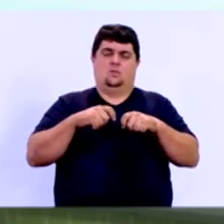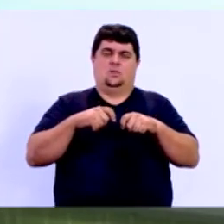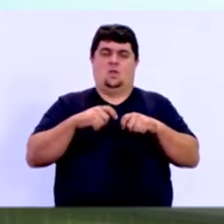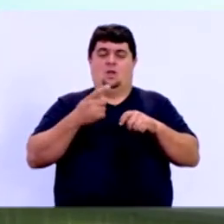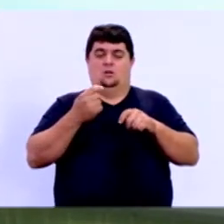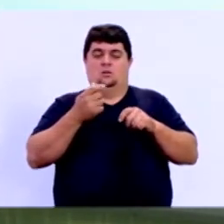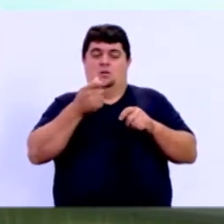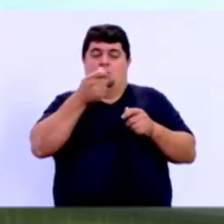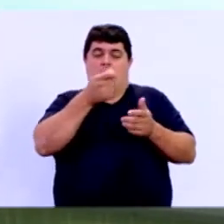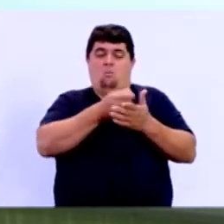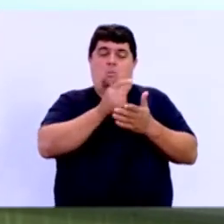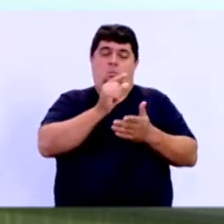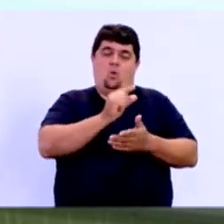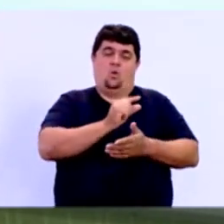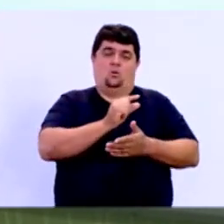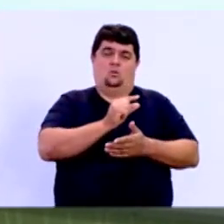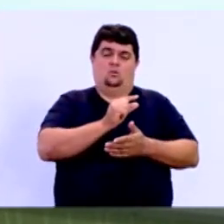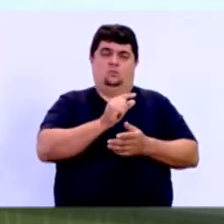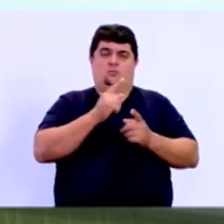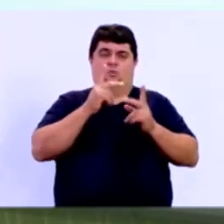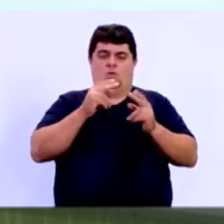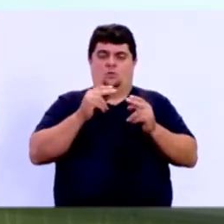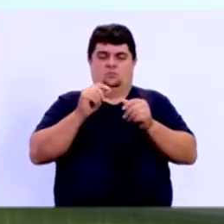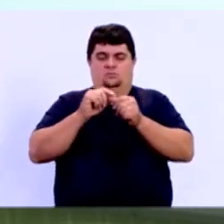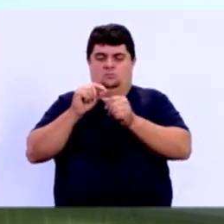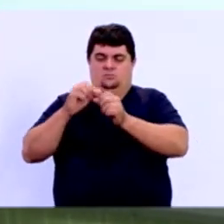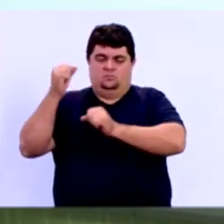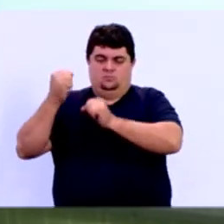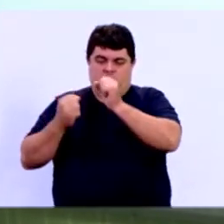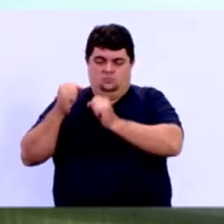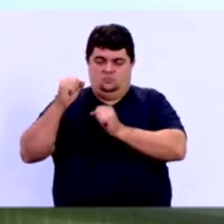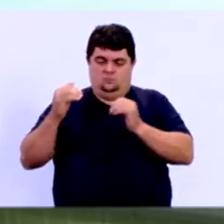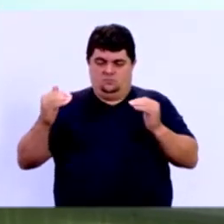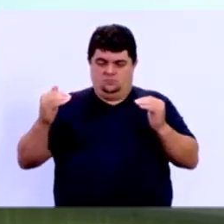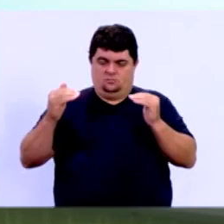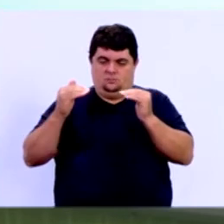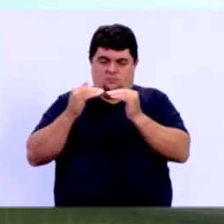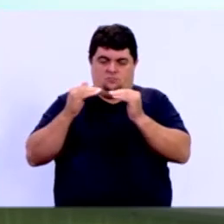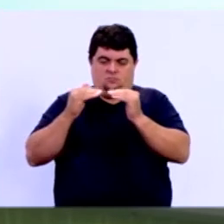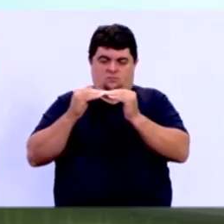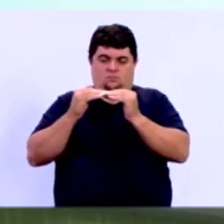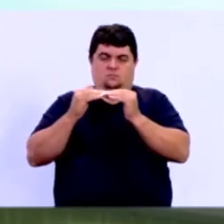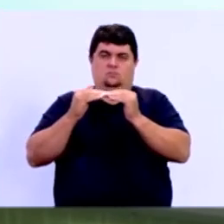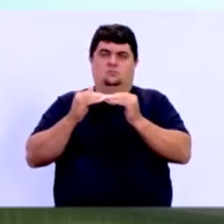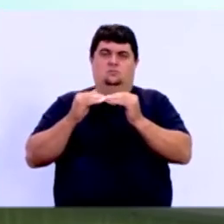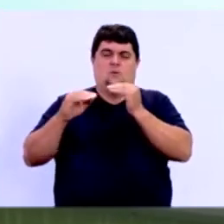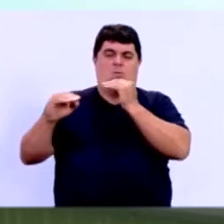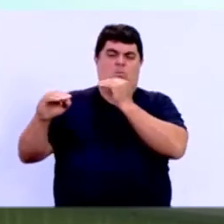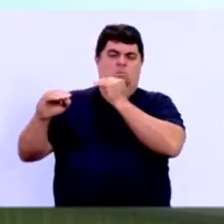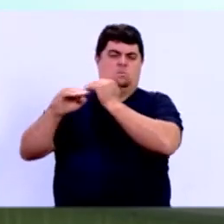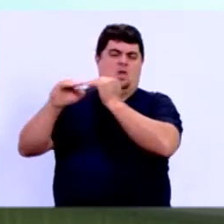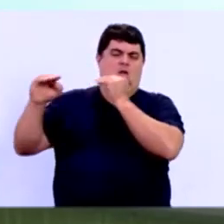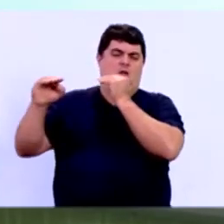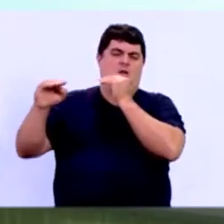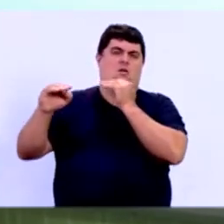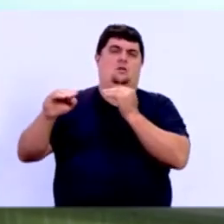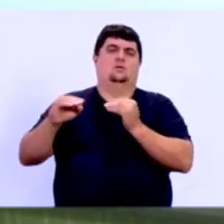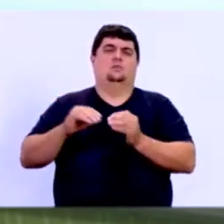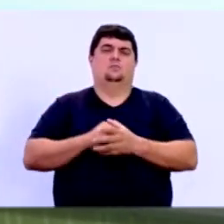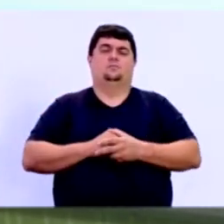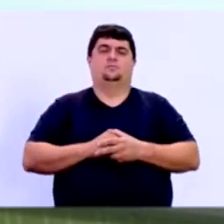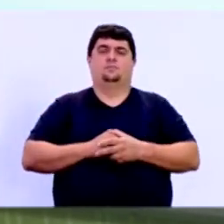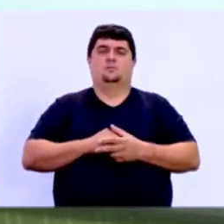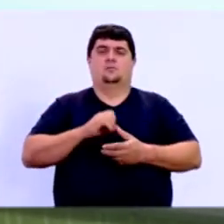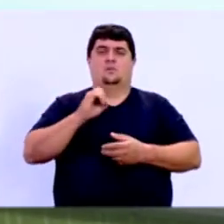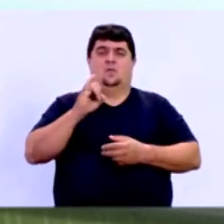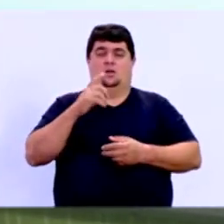seu estoque com a operação da sua empresa, com a fábrica, né, que é o ideal, né, que é o recomendável. E ainda, se